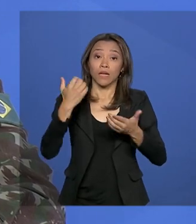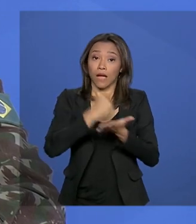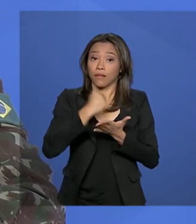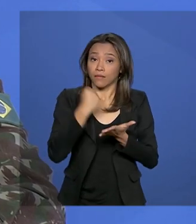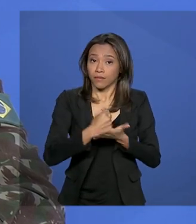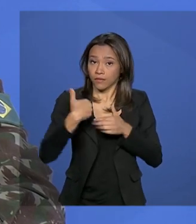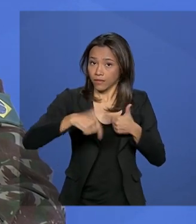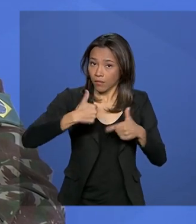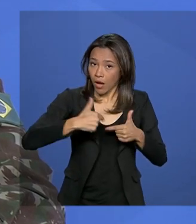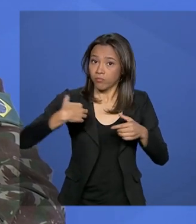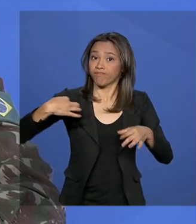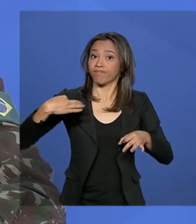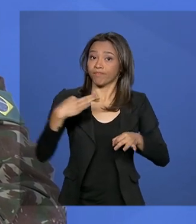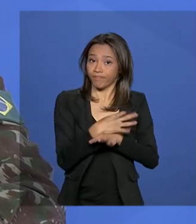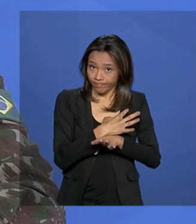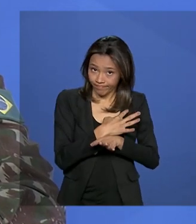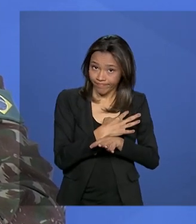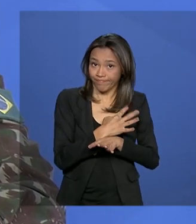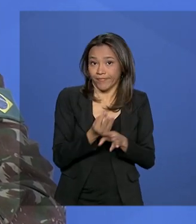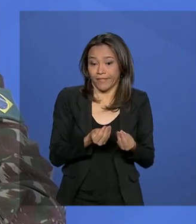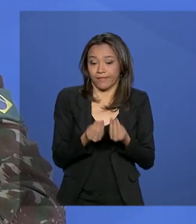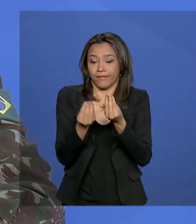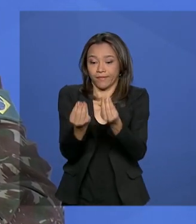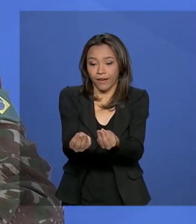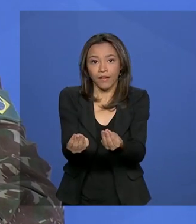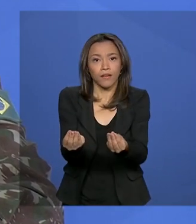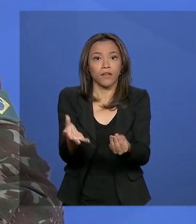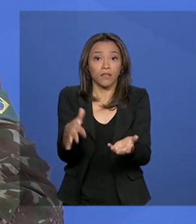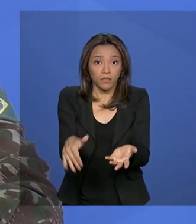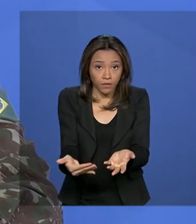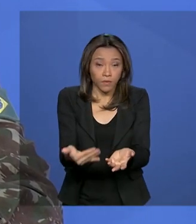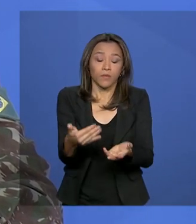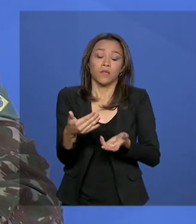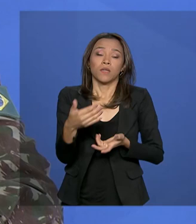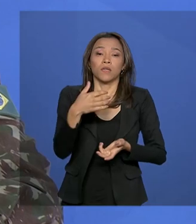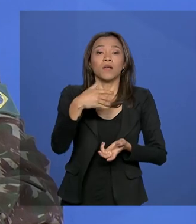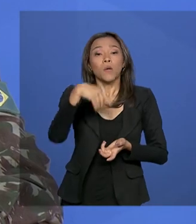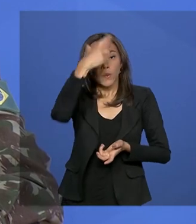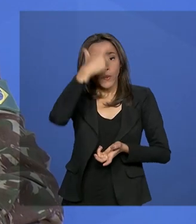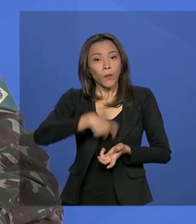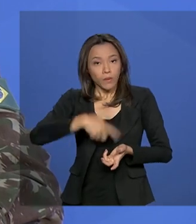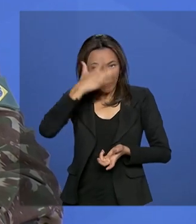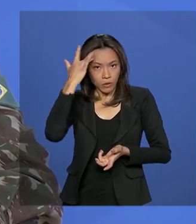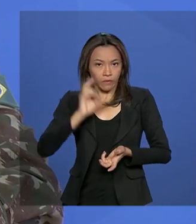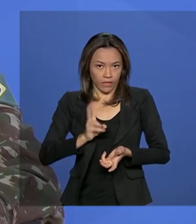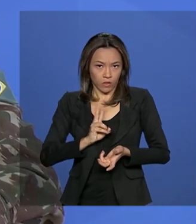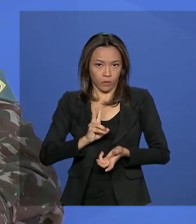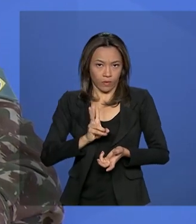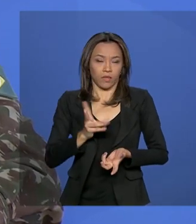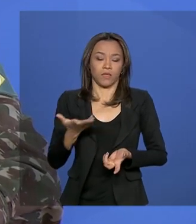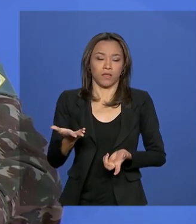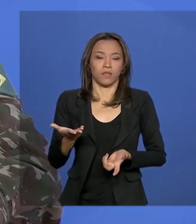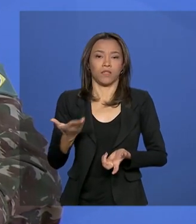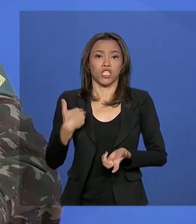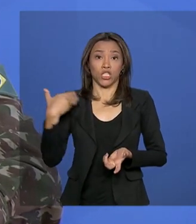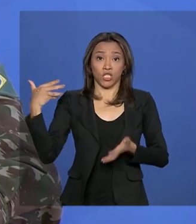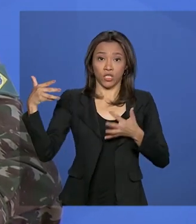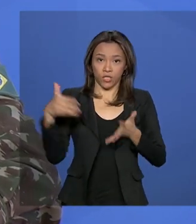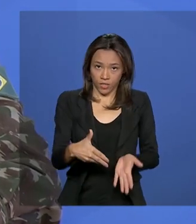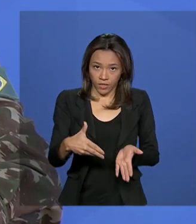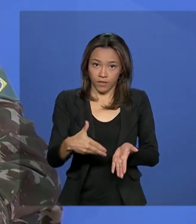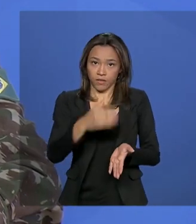trabalho. Então, quando esse venezuelano, venezuelana, quando esse cidadão chega,